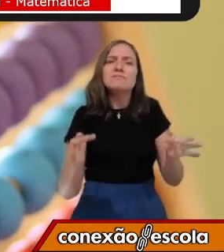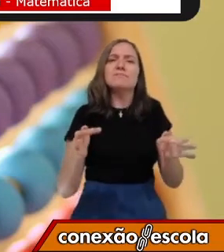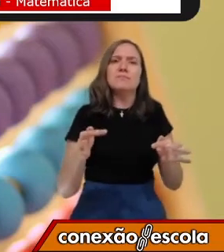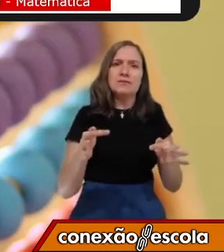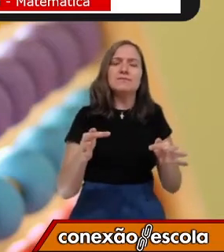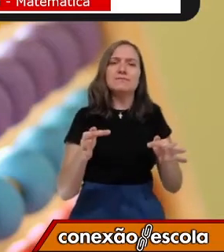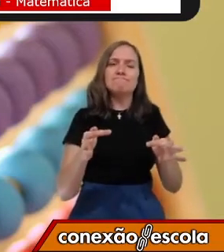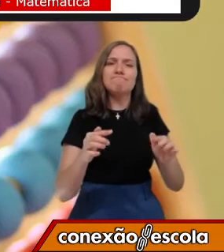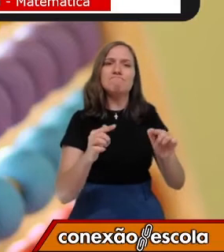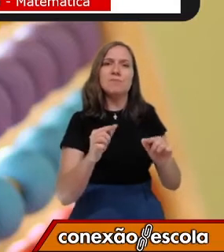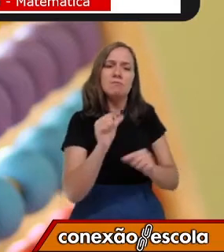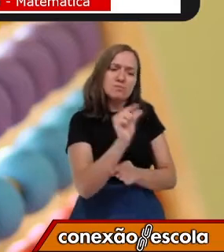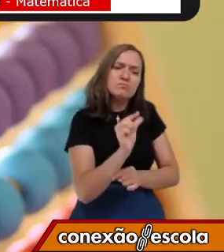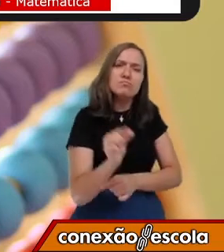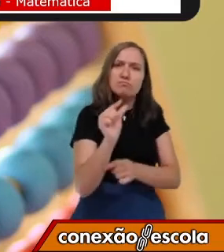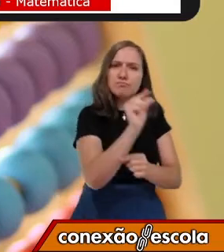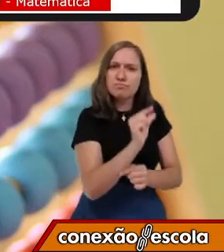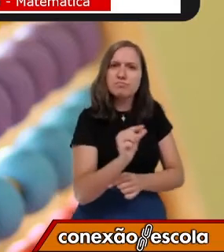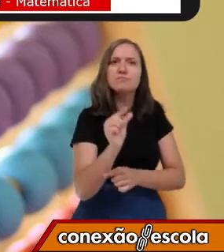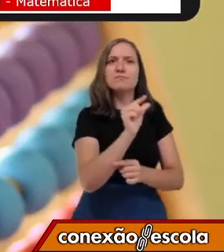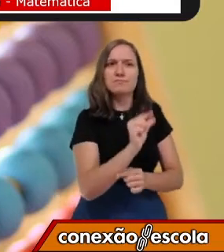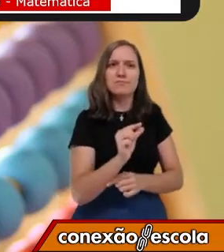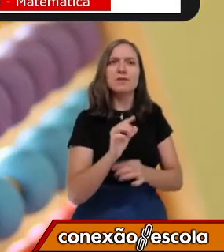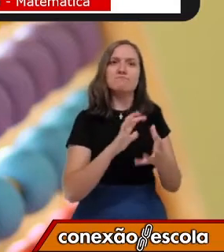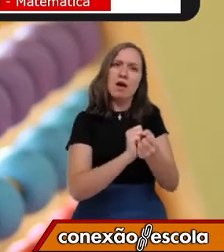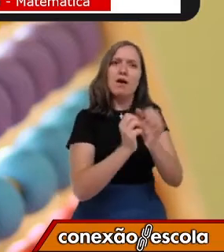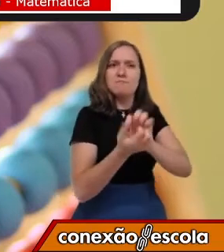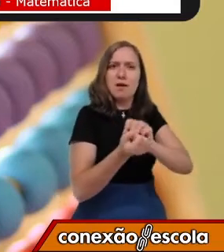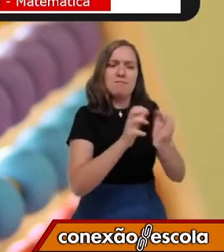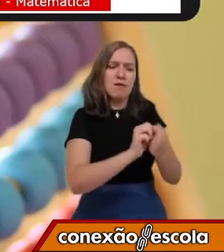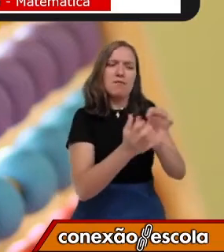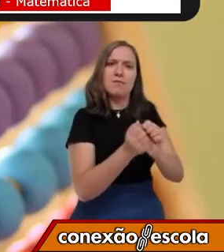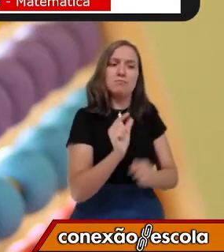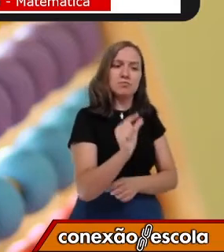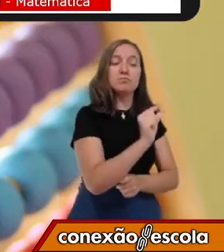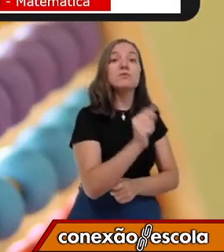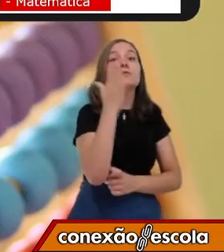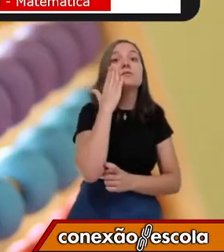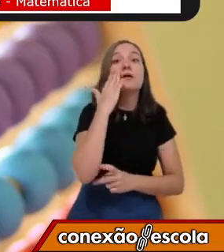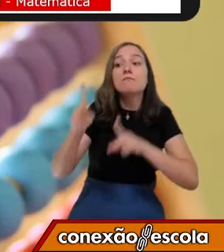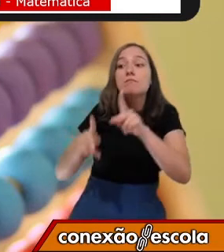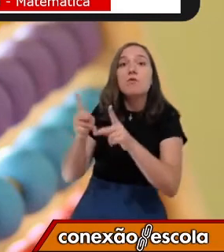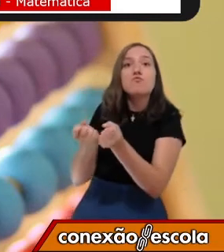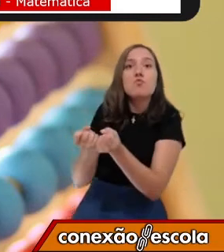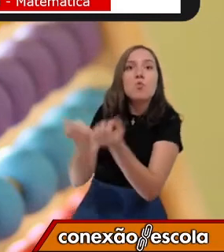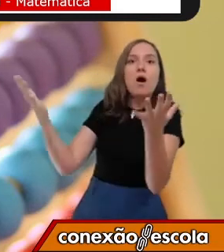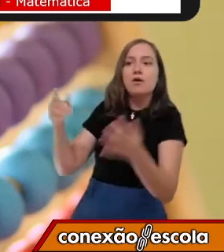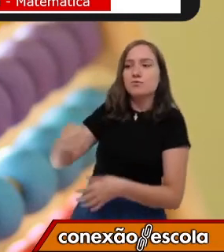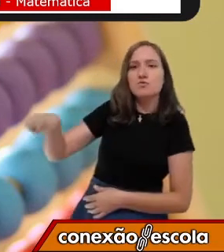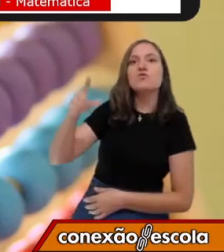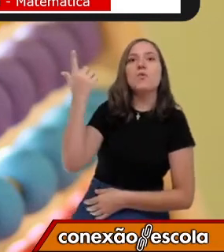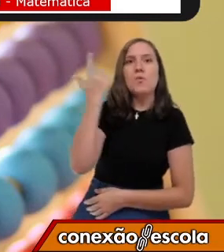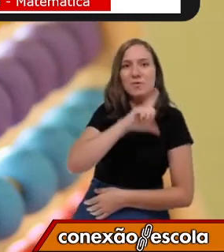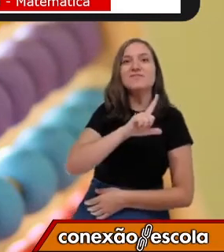argila. Esses pequenos cones de argila, eles registravam as quantidades desse povo. Olha só que interessante, eles faziam inclusive